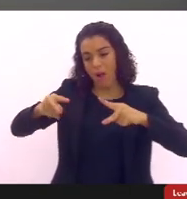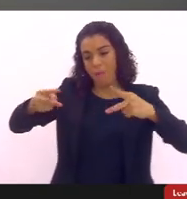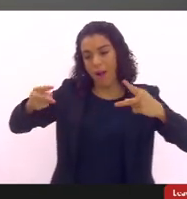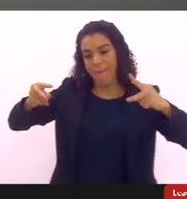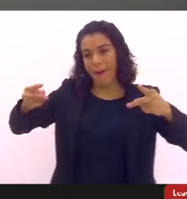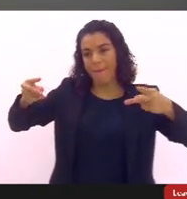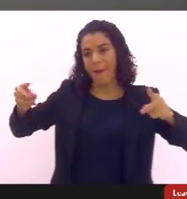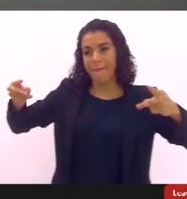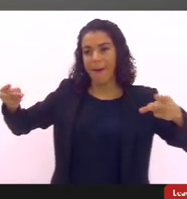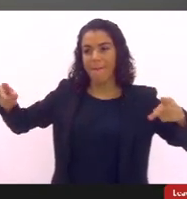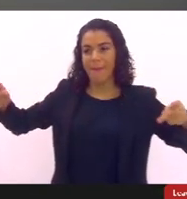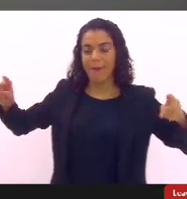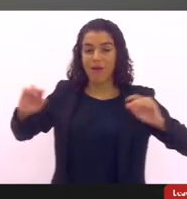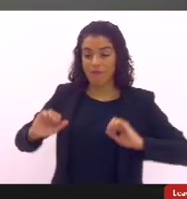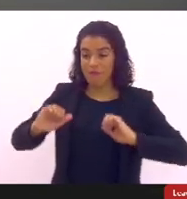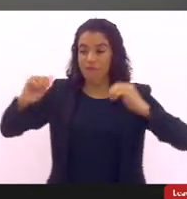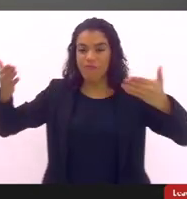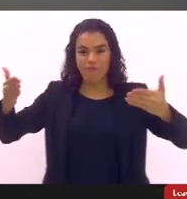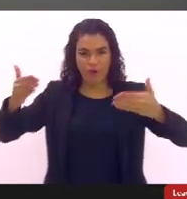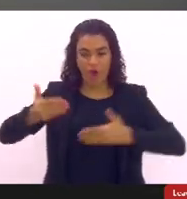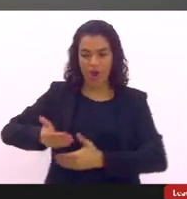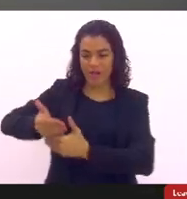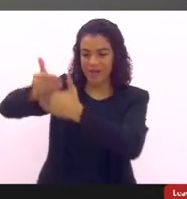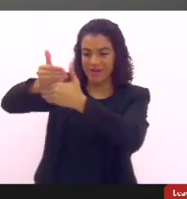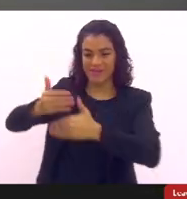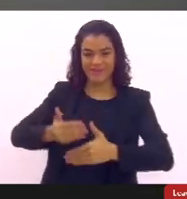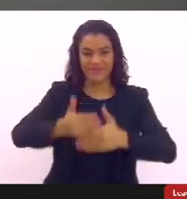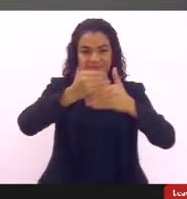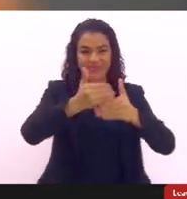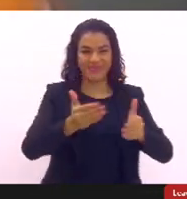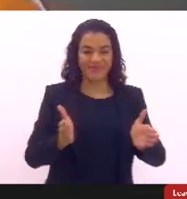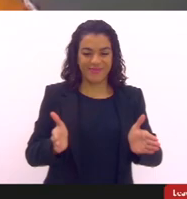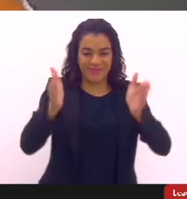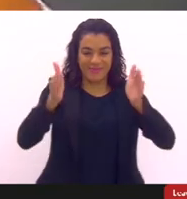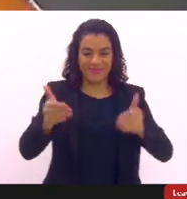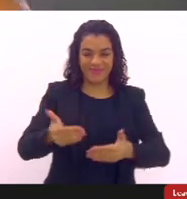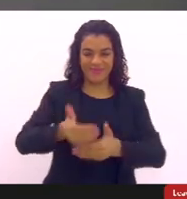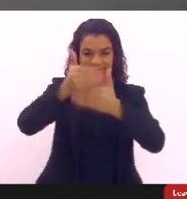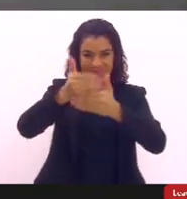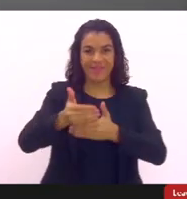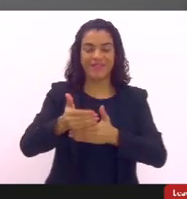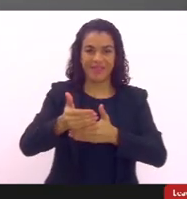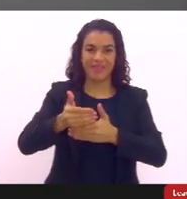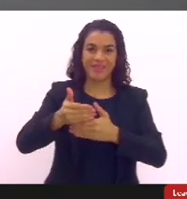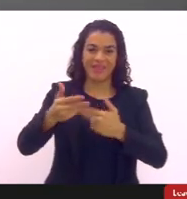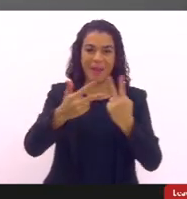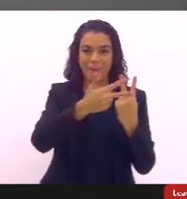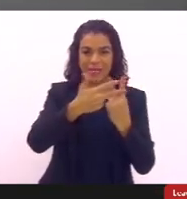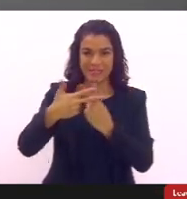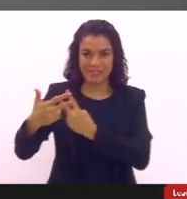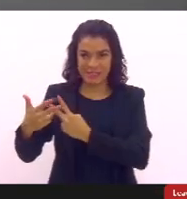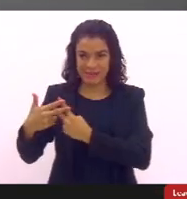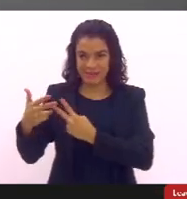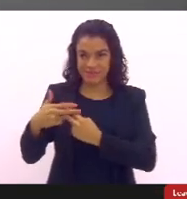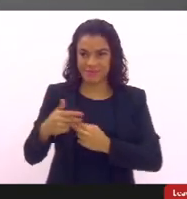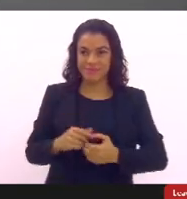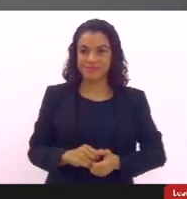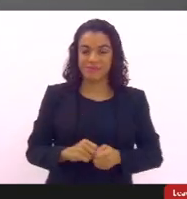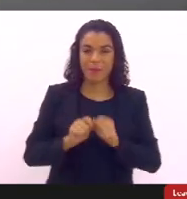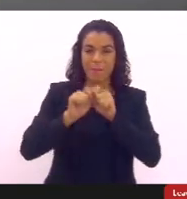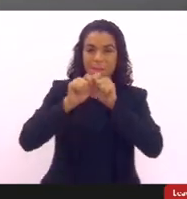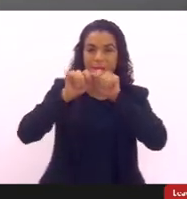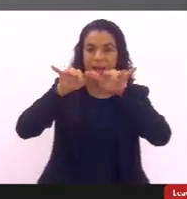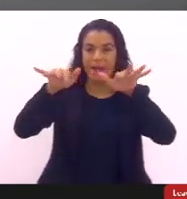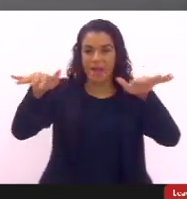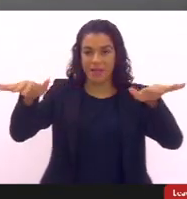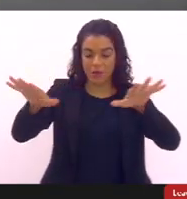da transmissão fora dos muros, na saída da pessoa doente, né? Que amplificou, saiu, adquiriu a doença